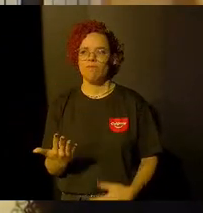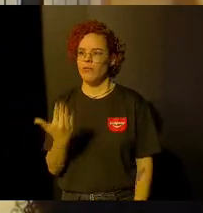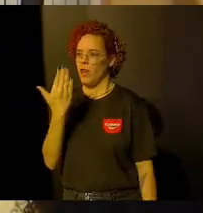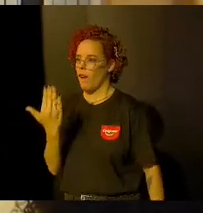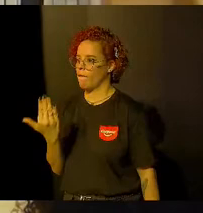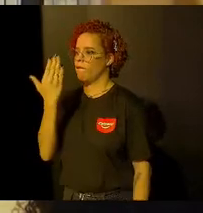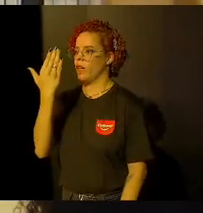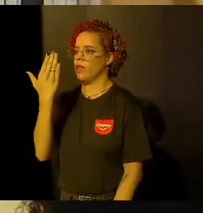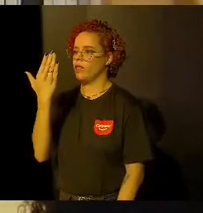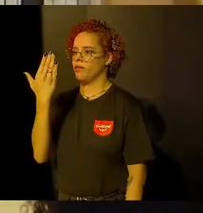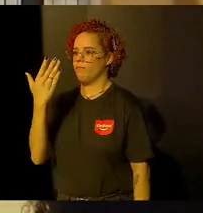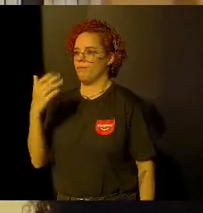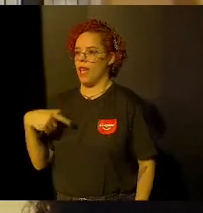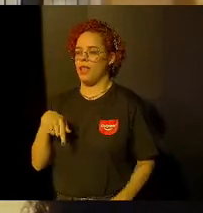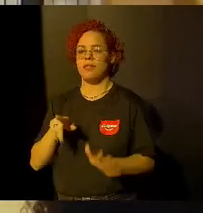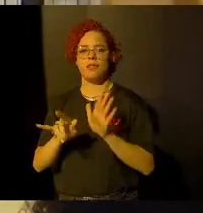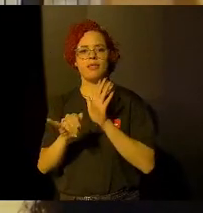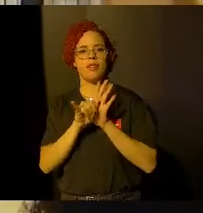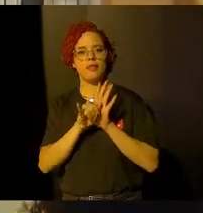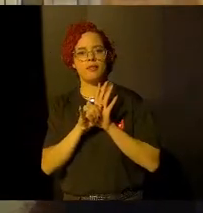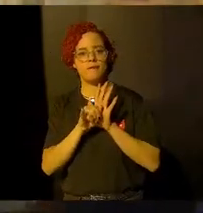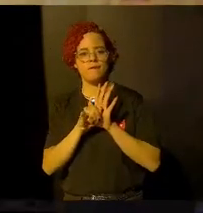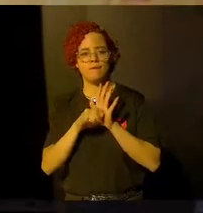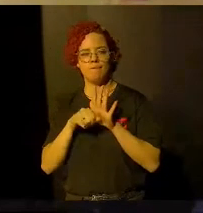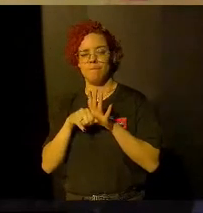foi duramente construída